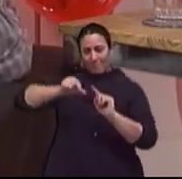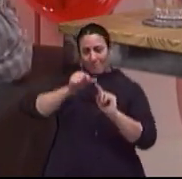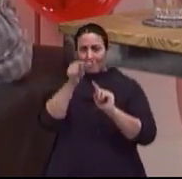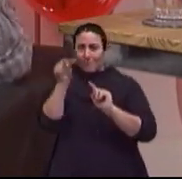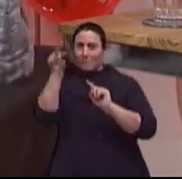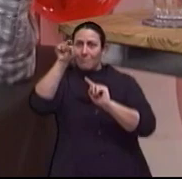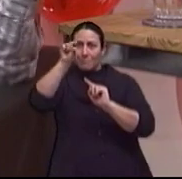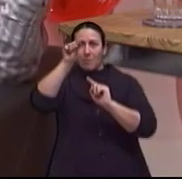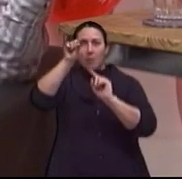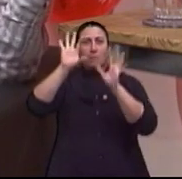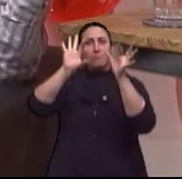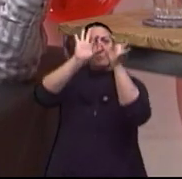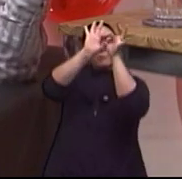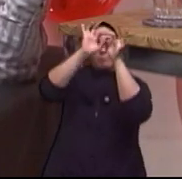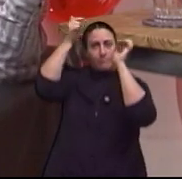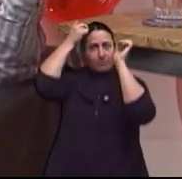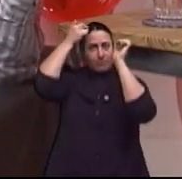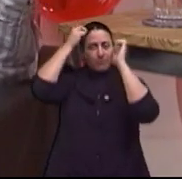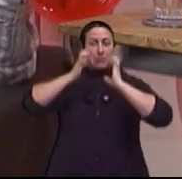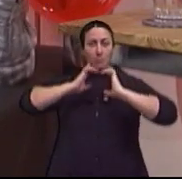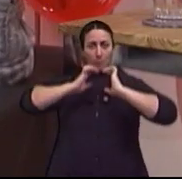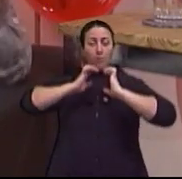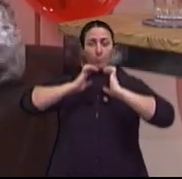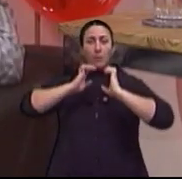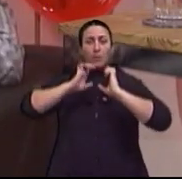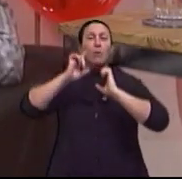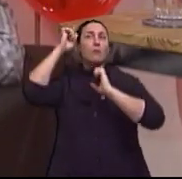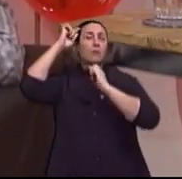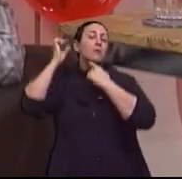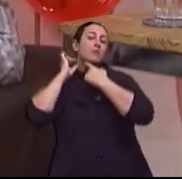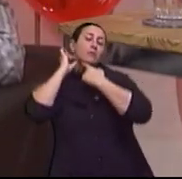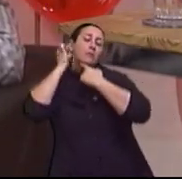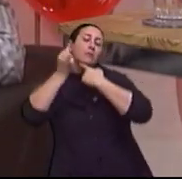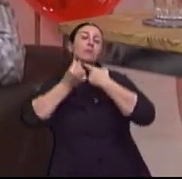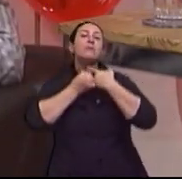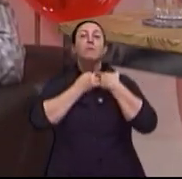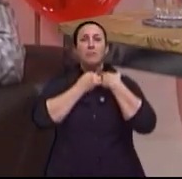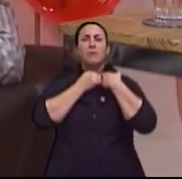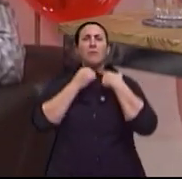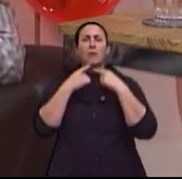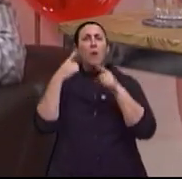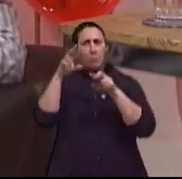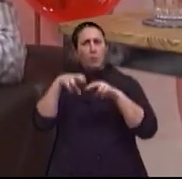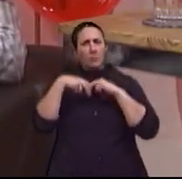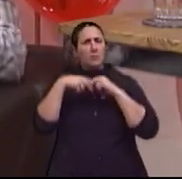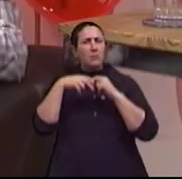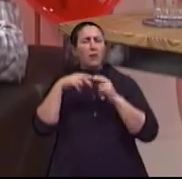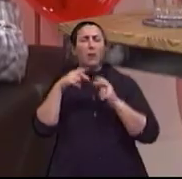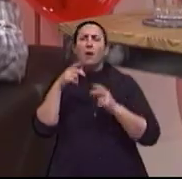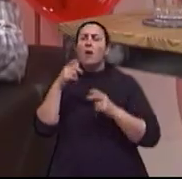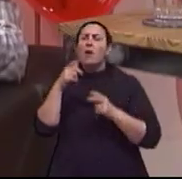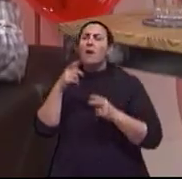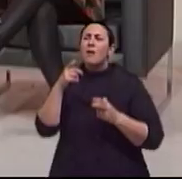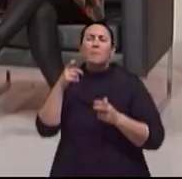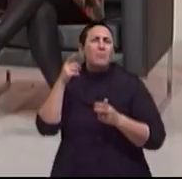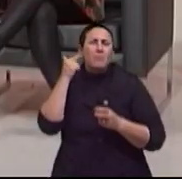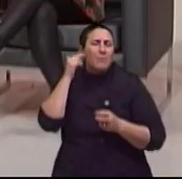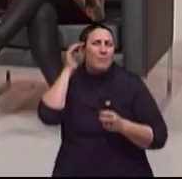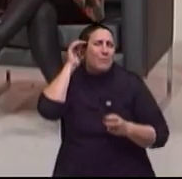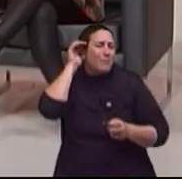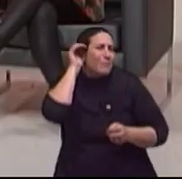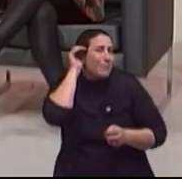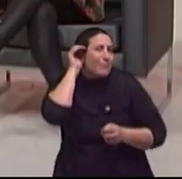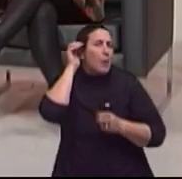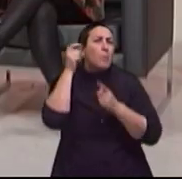agudos que são os da fala né então por isso que as pessoas quando não escutam fazem assim para escutar um pouco melhor forma uma